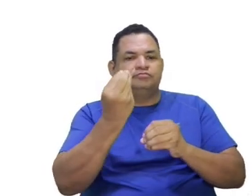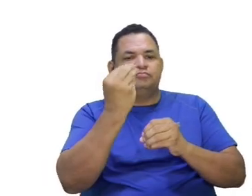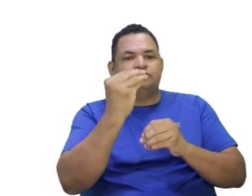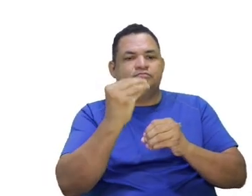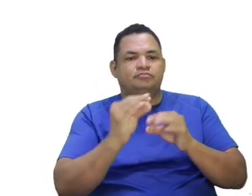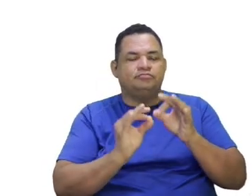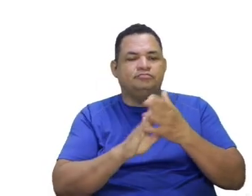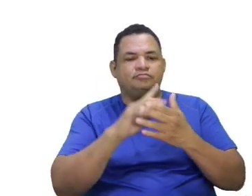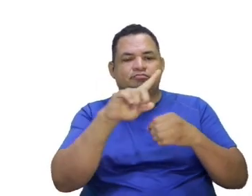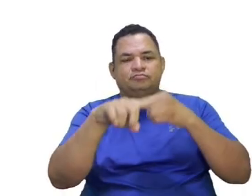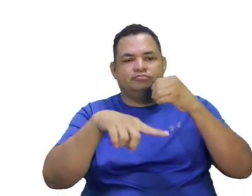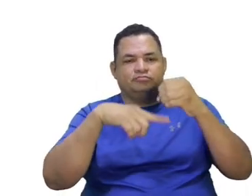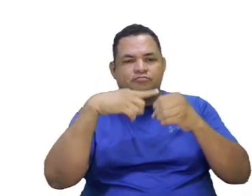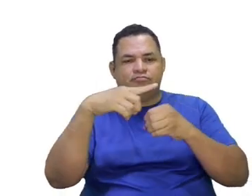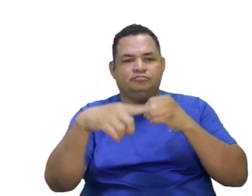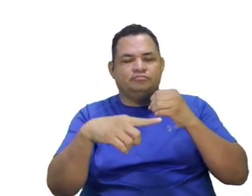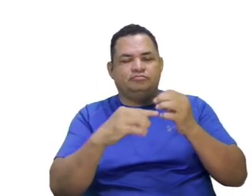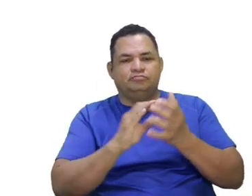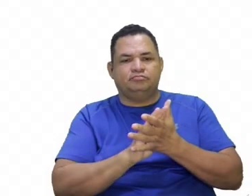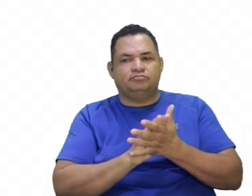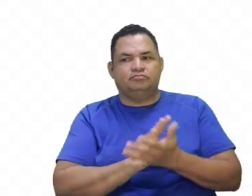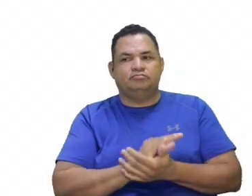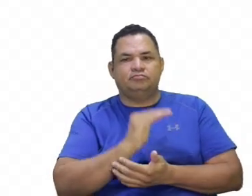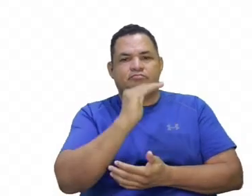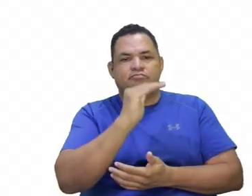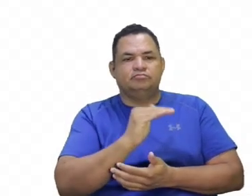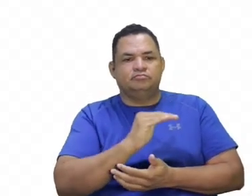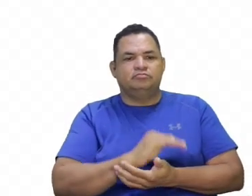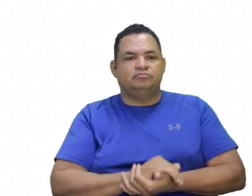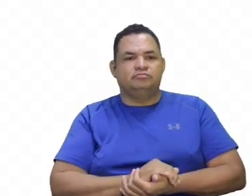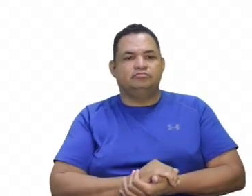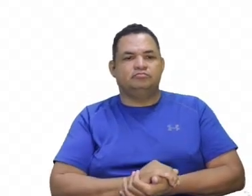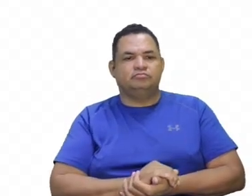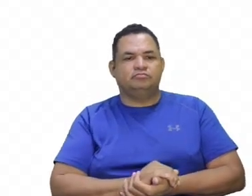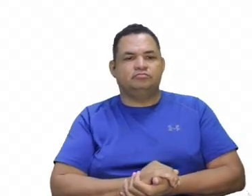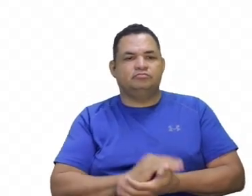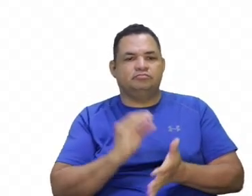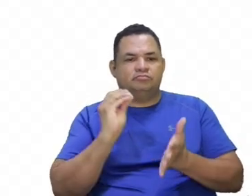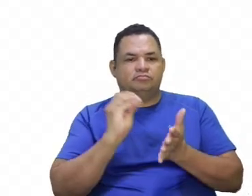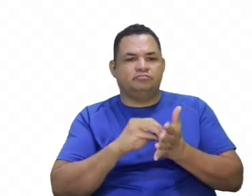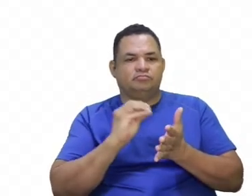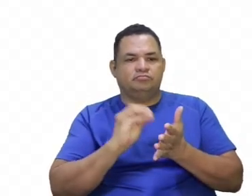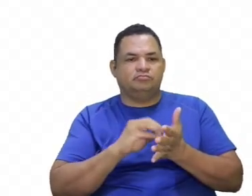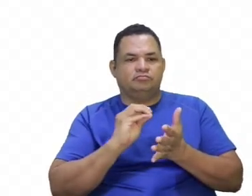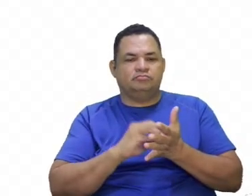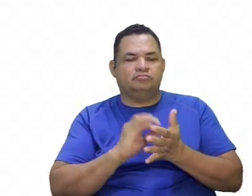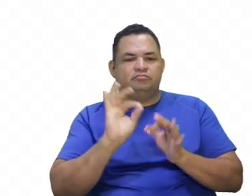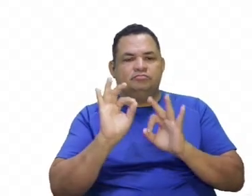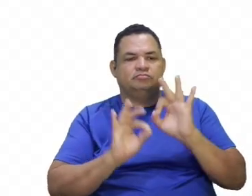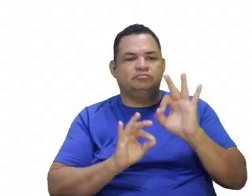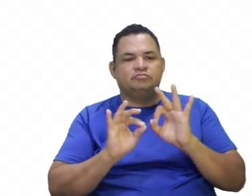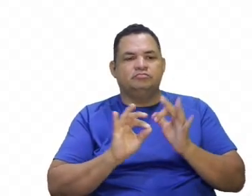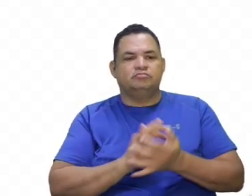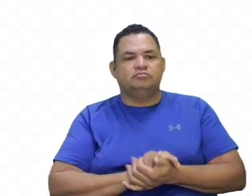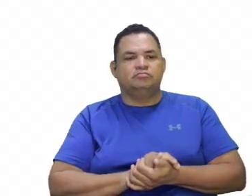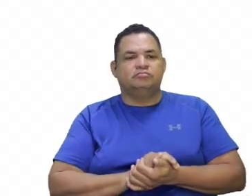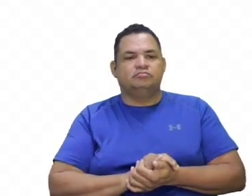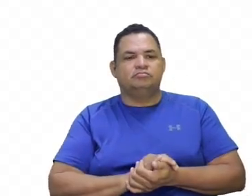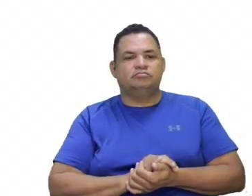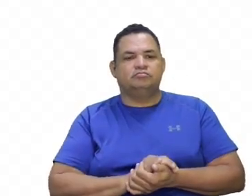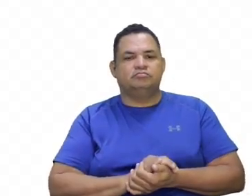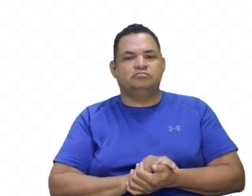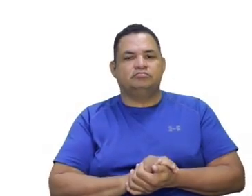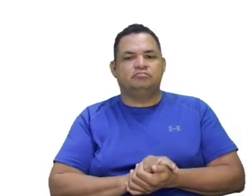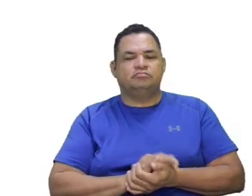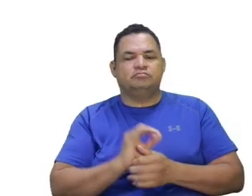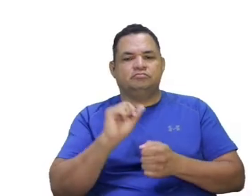aquele átomo ali, naquele subnível, ele está incompleto. E por ele estar incompleto, é lá que